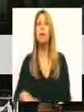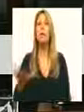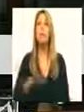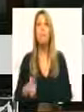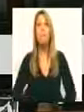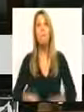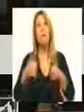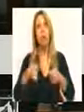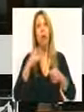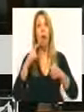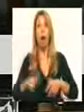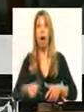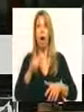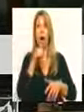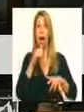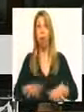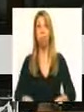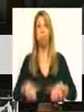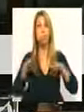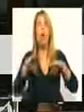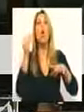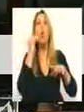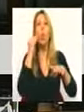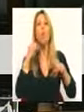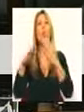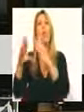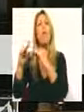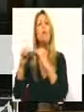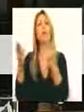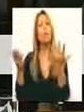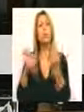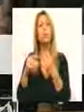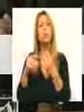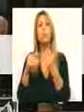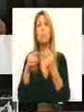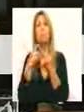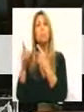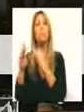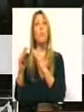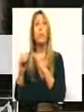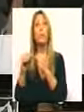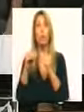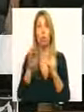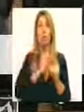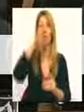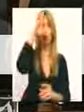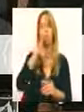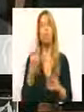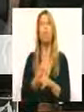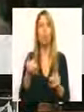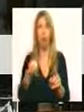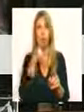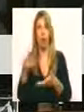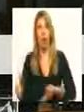caudal e de aumentar o caudal, como é que estão as conversações entre o Sr. Ministro e, naturalmente, é um rio internacional realmente, com a